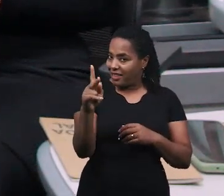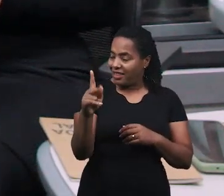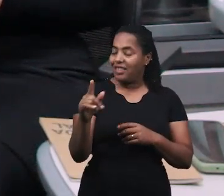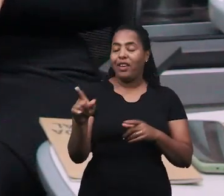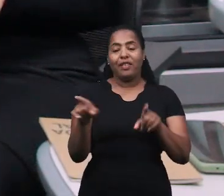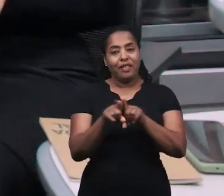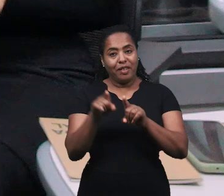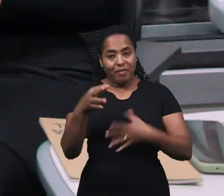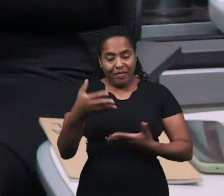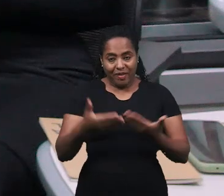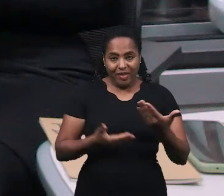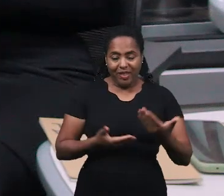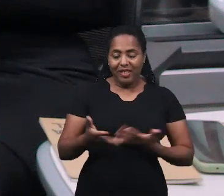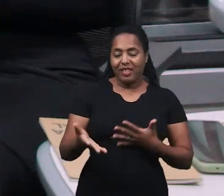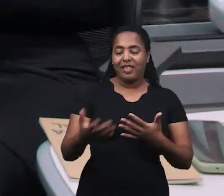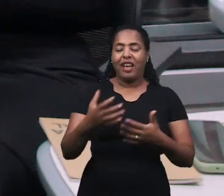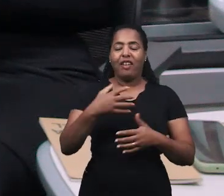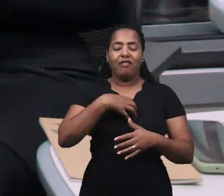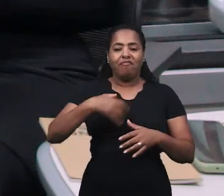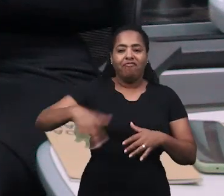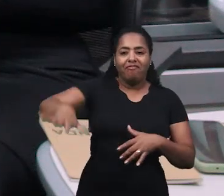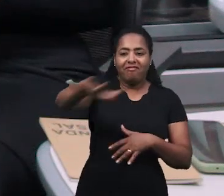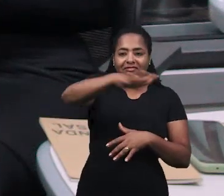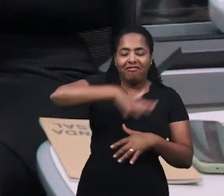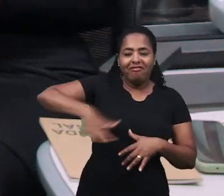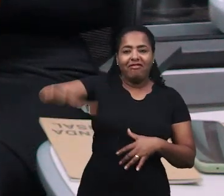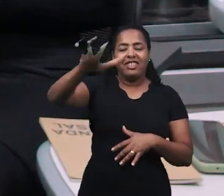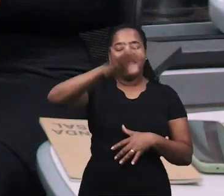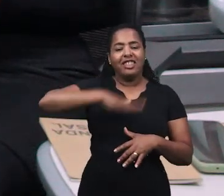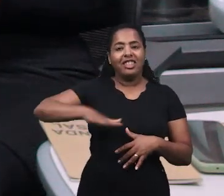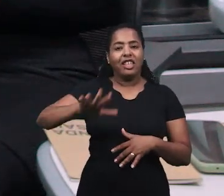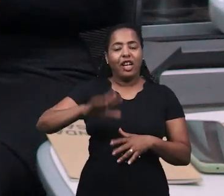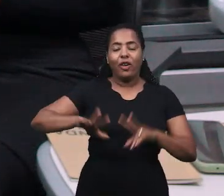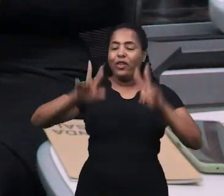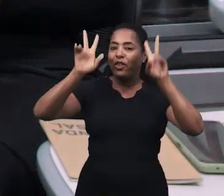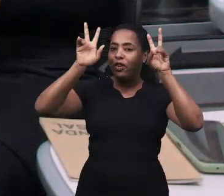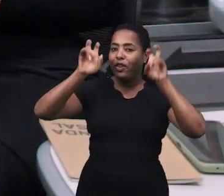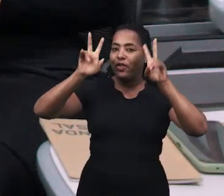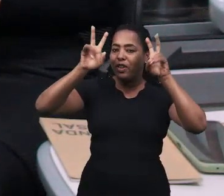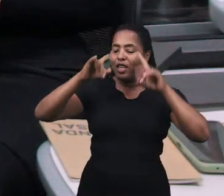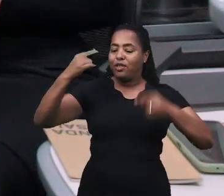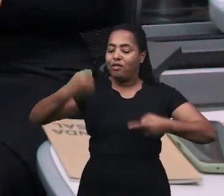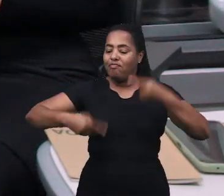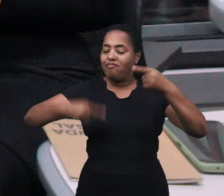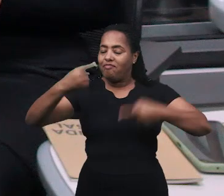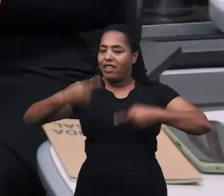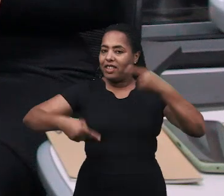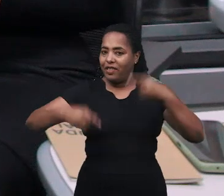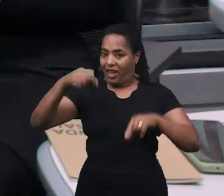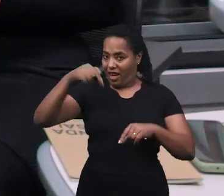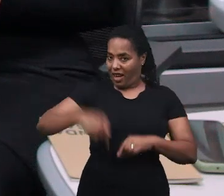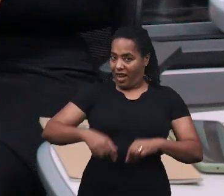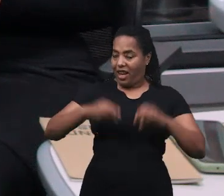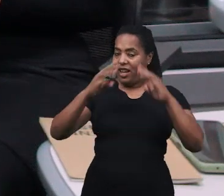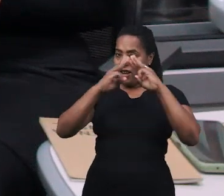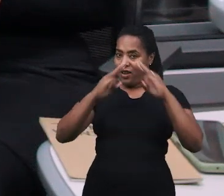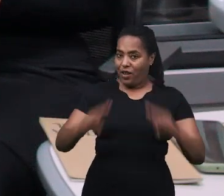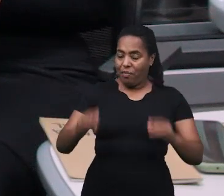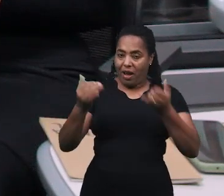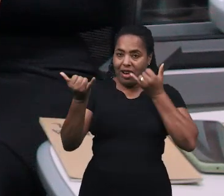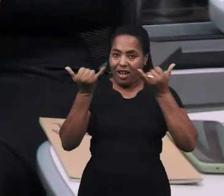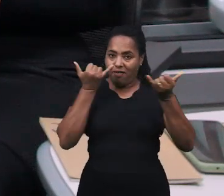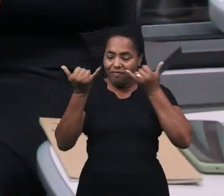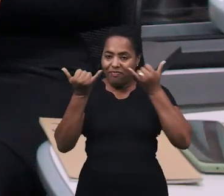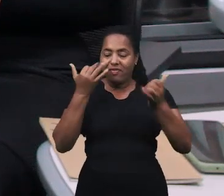do interesse dos nossos irmãos de maneira geral, e a gente faz questão de trazer esse assunto para ser debatido aqui no Manaim